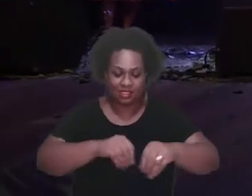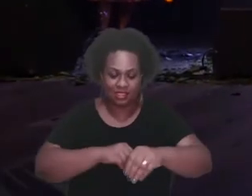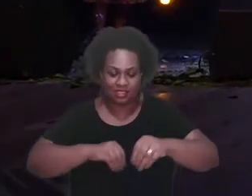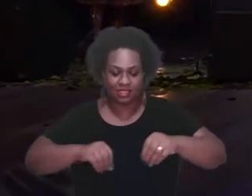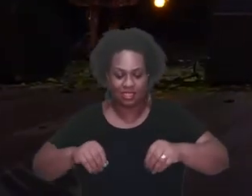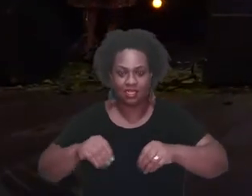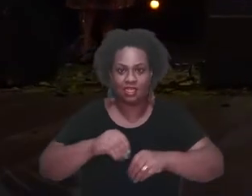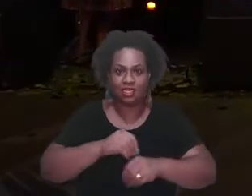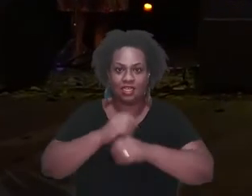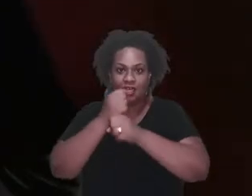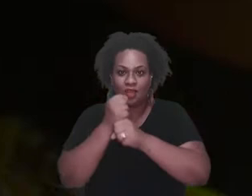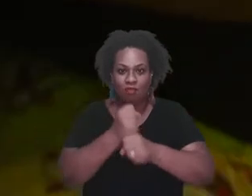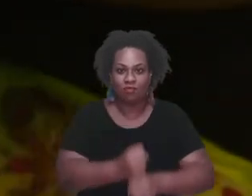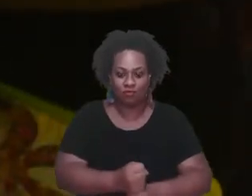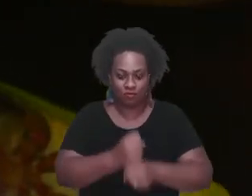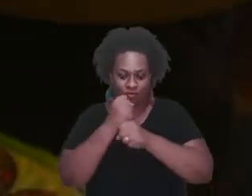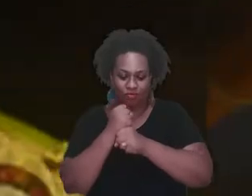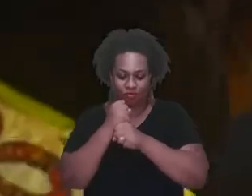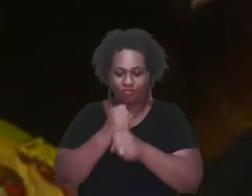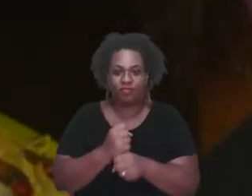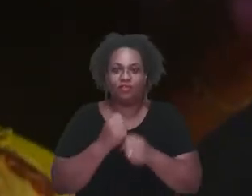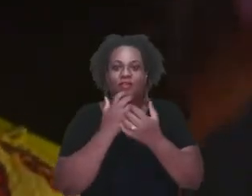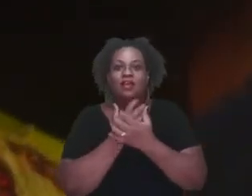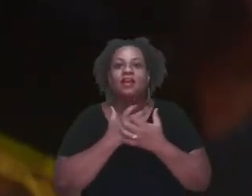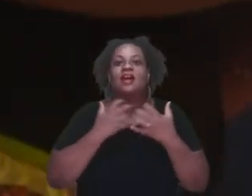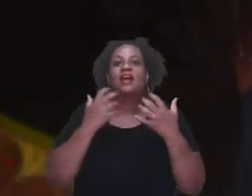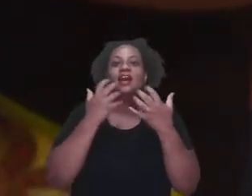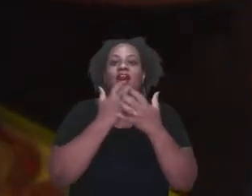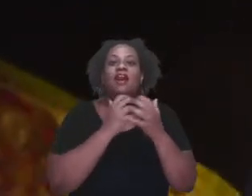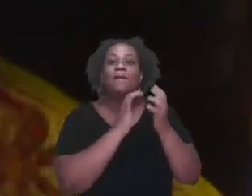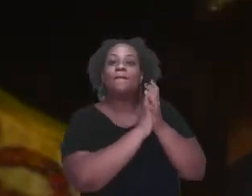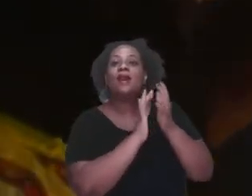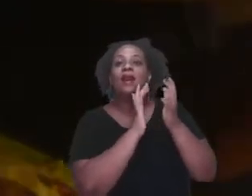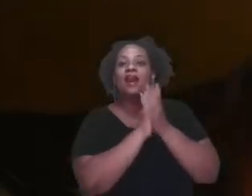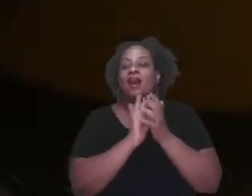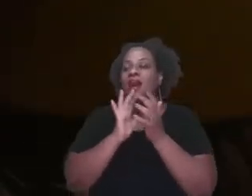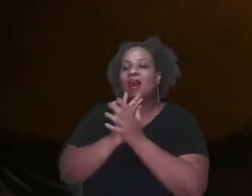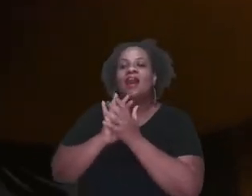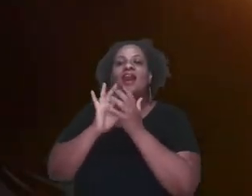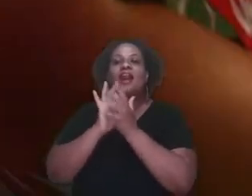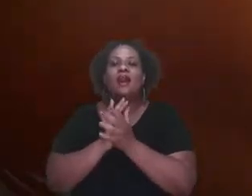segundo vilão eu vou tá for vai fazer na palma da mão